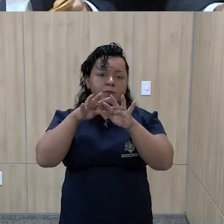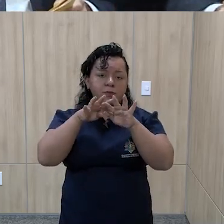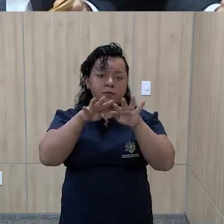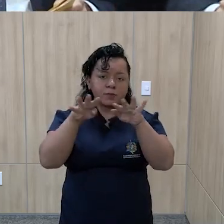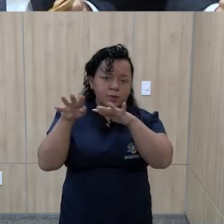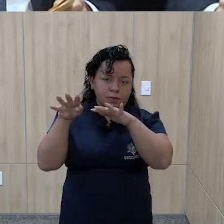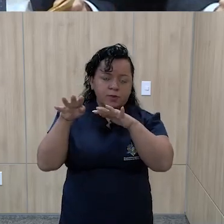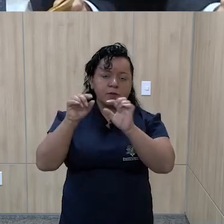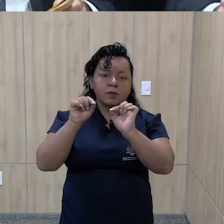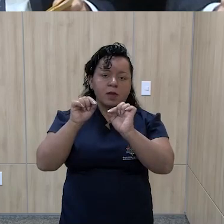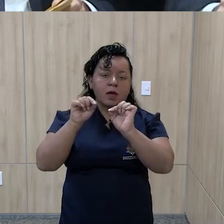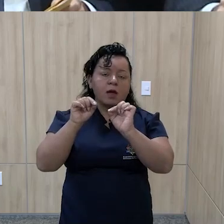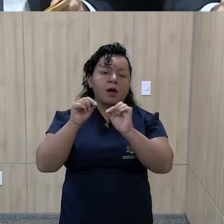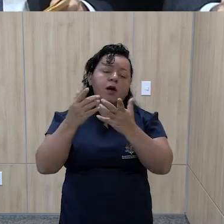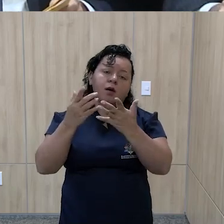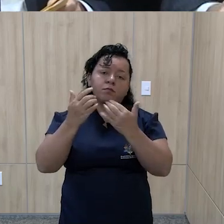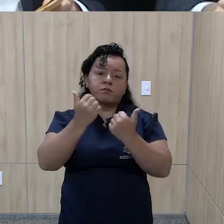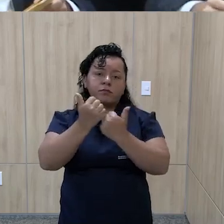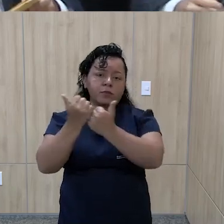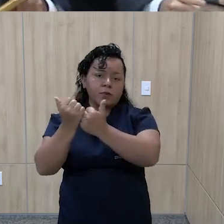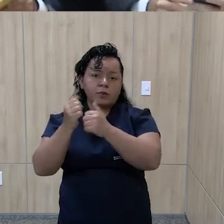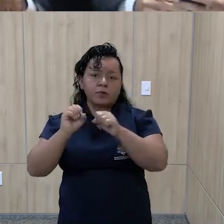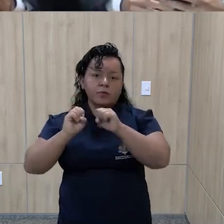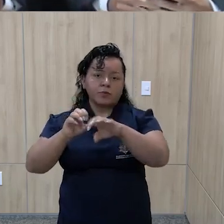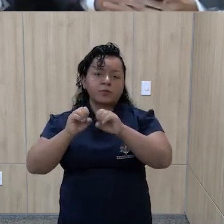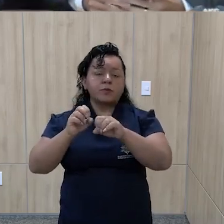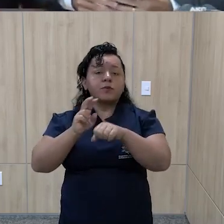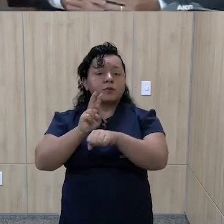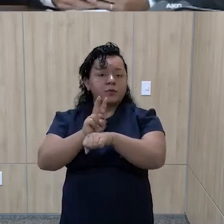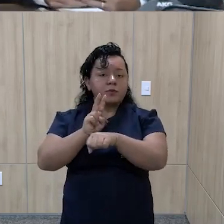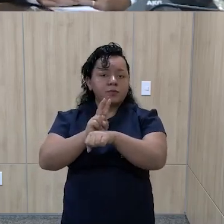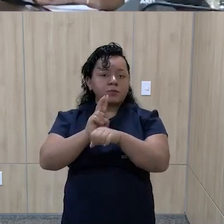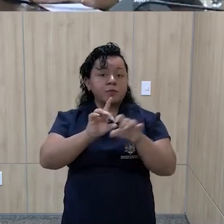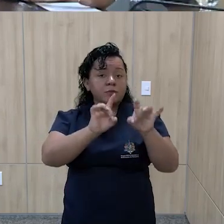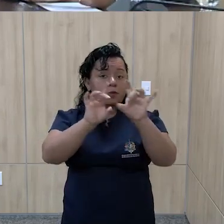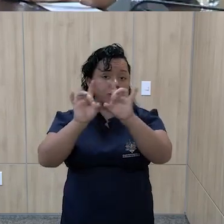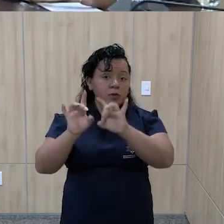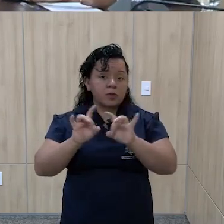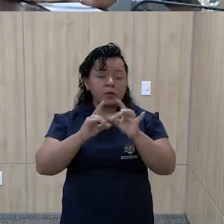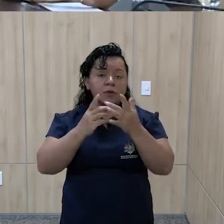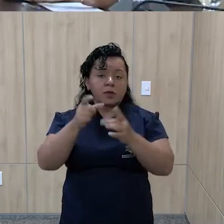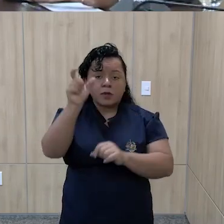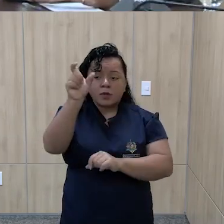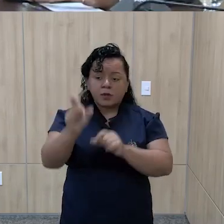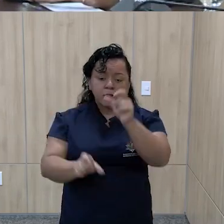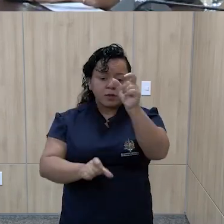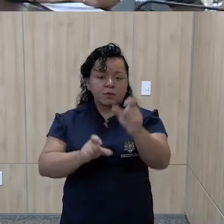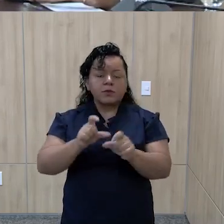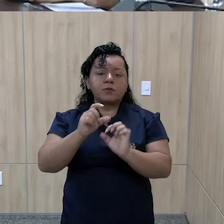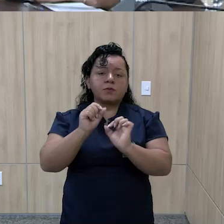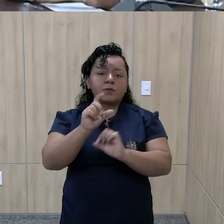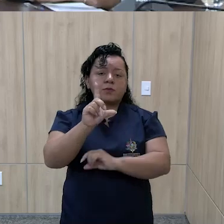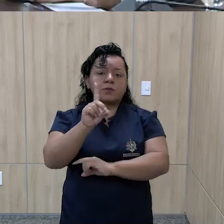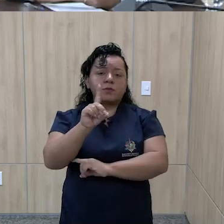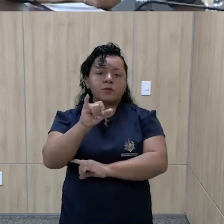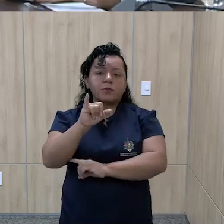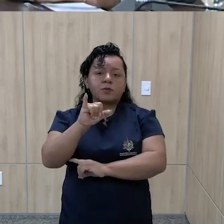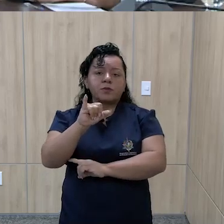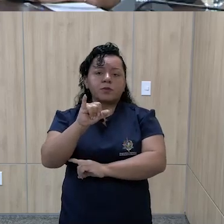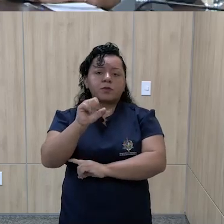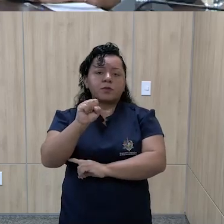objetivo medidas de atenção cuidado e suporte educacional especializado a indivíduos com